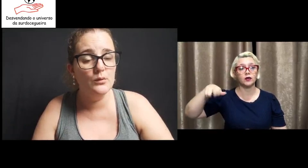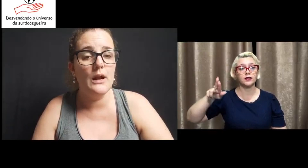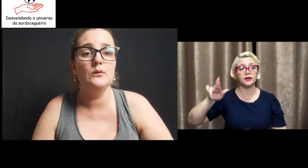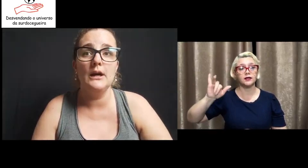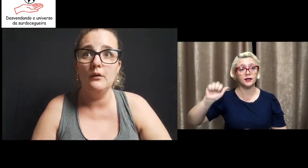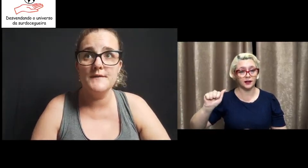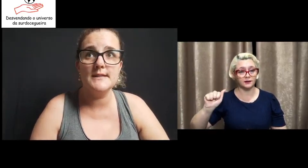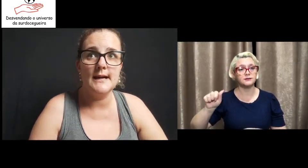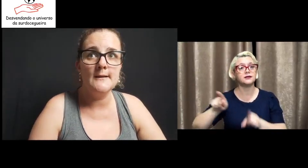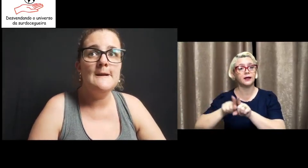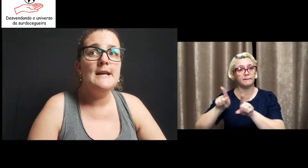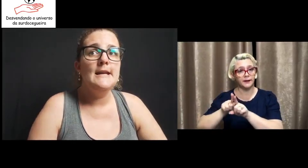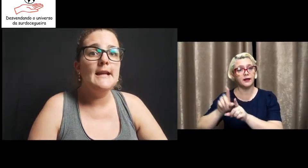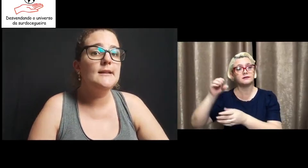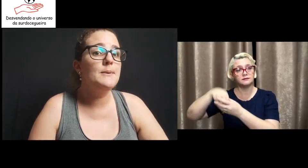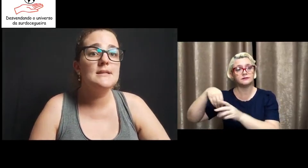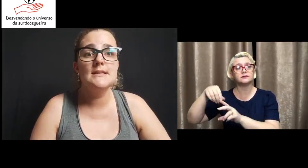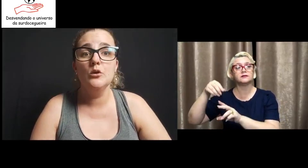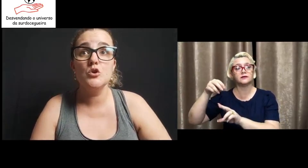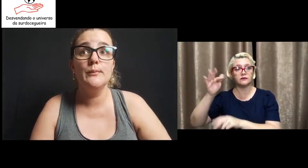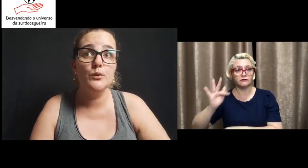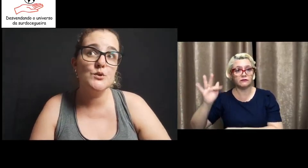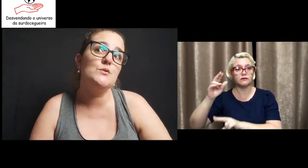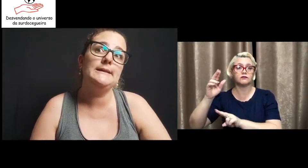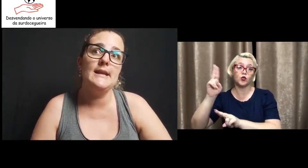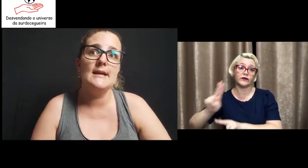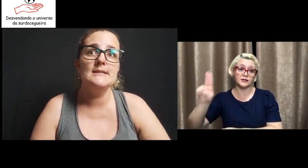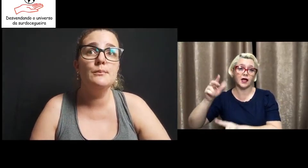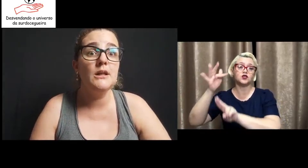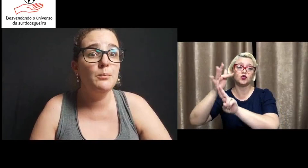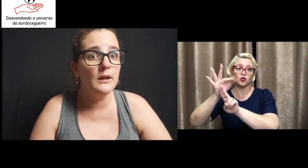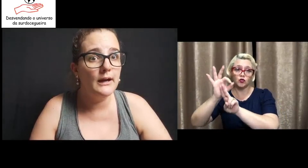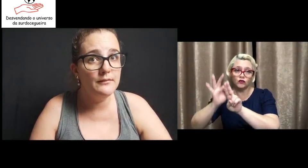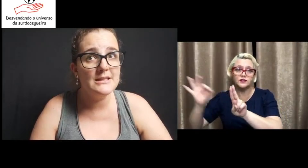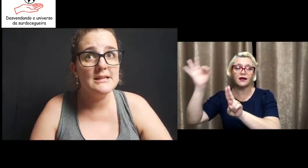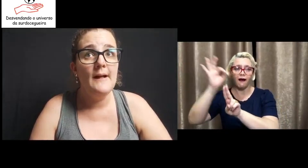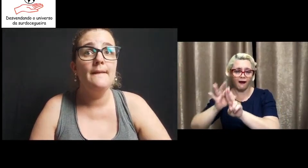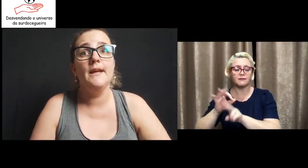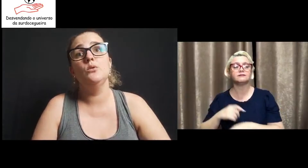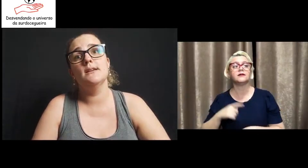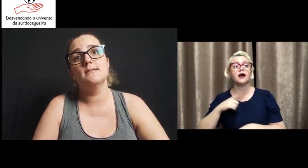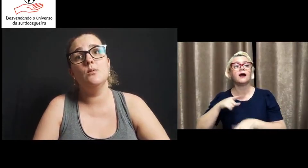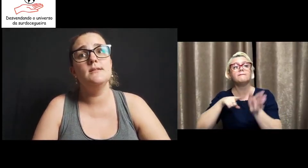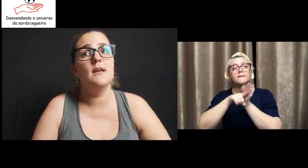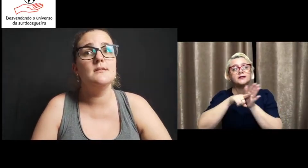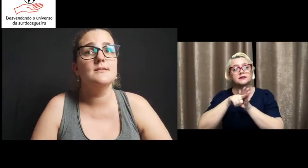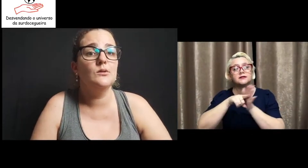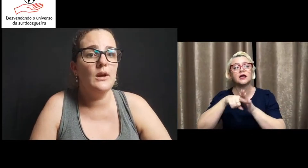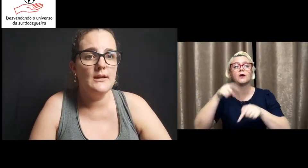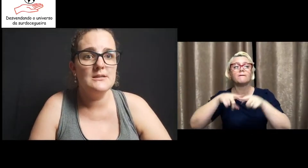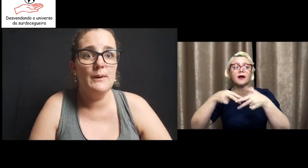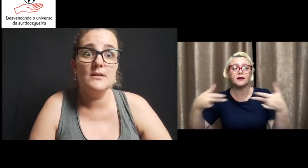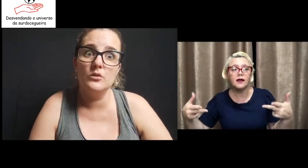fazendo doutorado na UFSCar, e ela está pesquisando sobre o uso de materiais manipuláveis na educação em